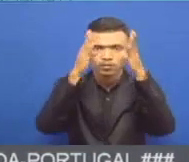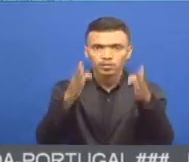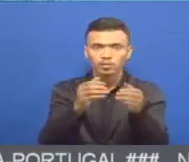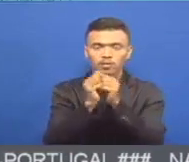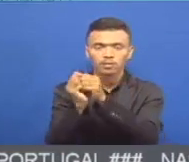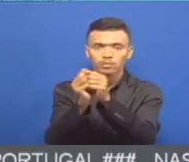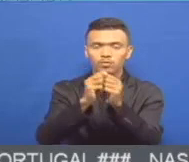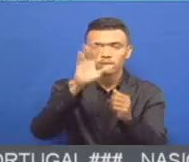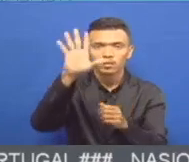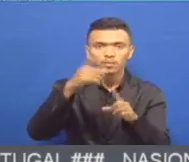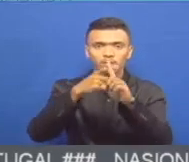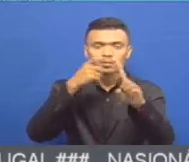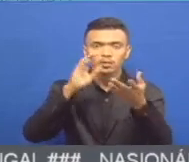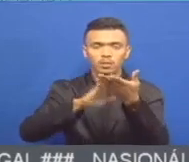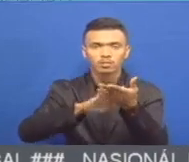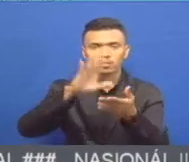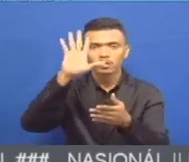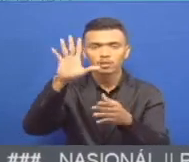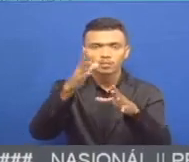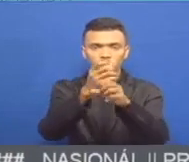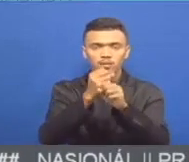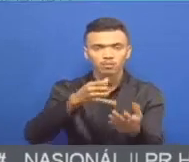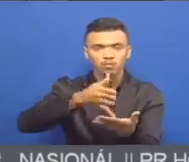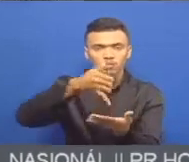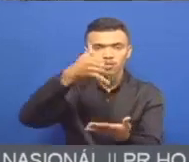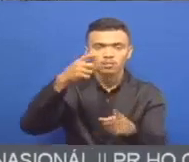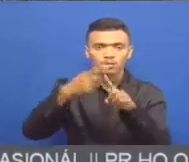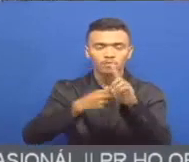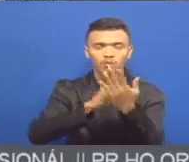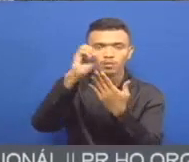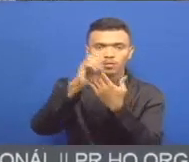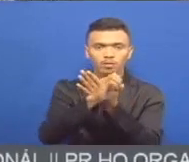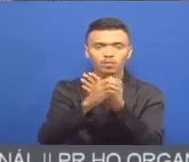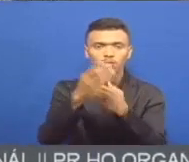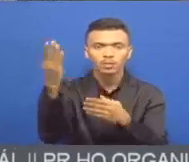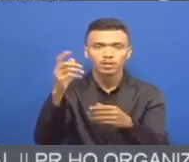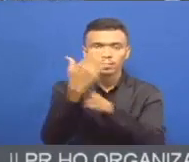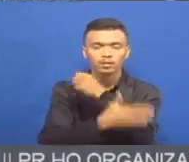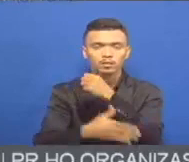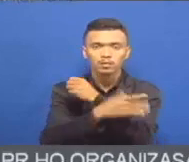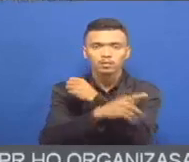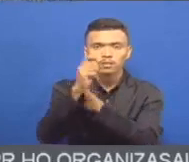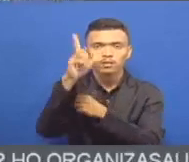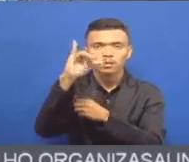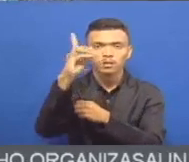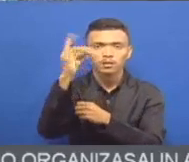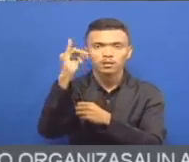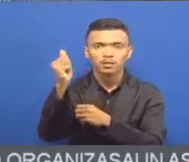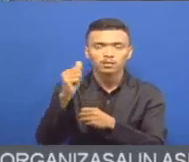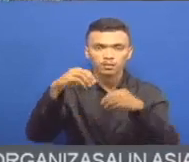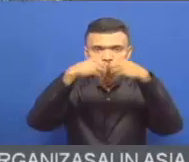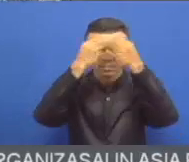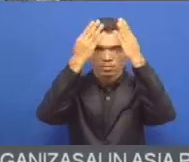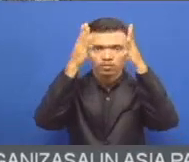na in lima husi sekolah lima. Makse simu premium ne iha fulang outubro iha Thailandia. Profesor Hirak ne